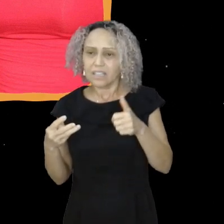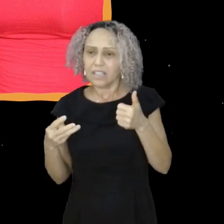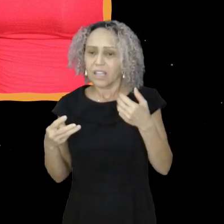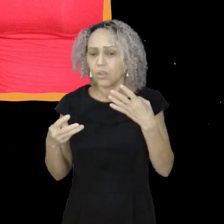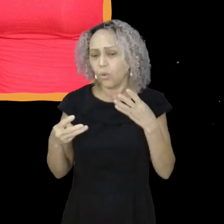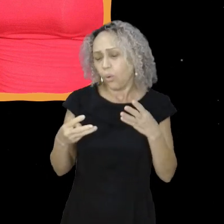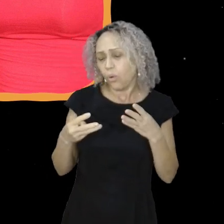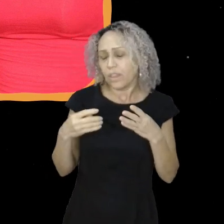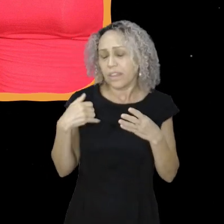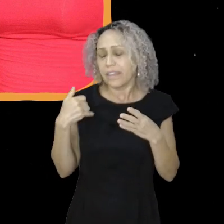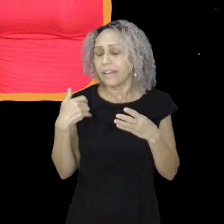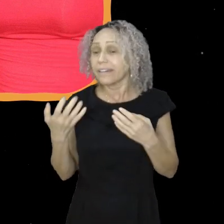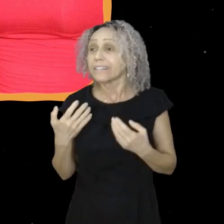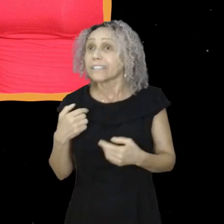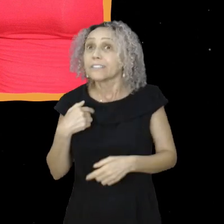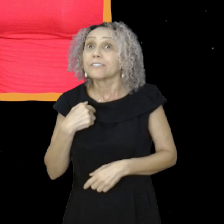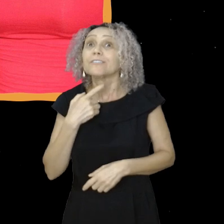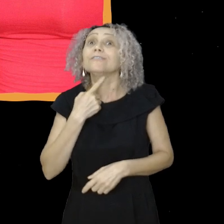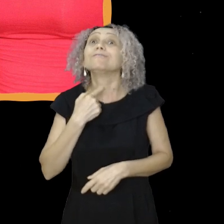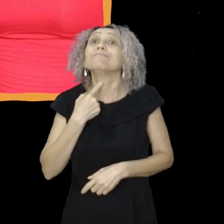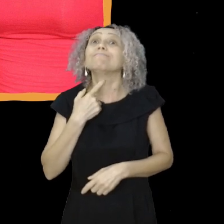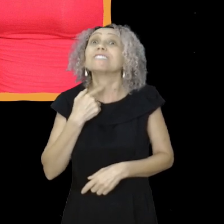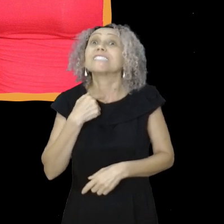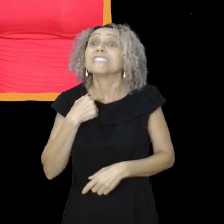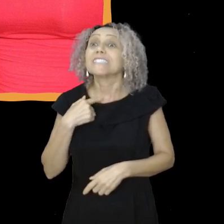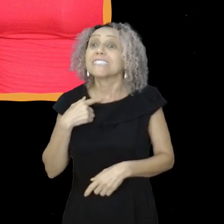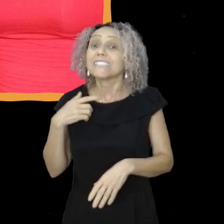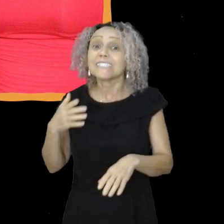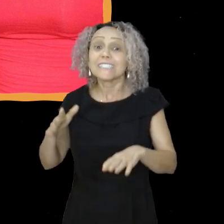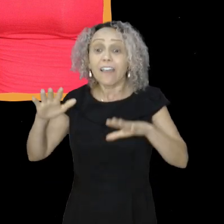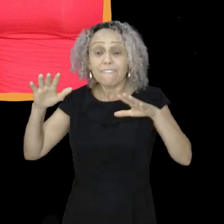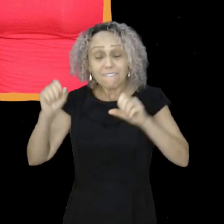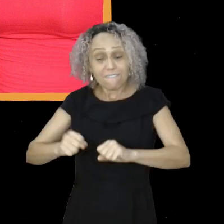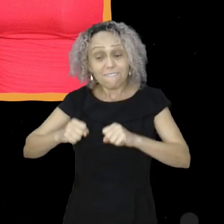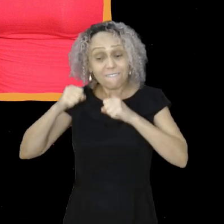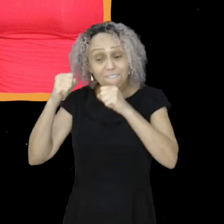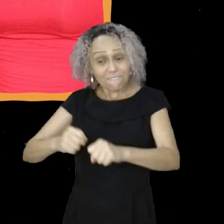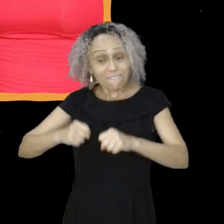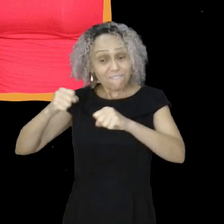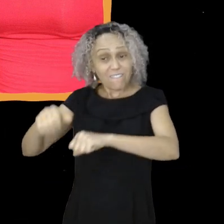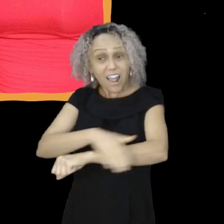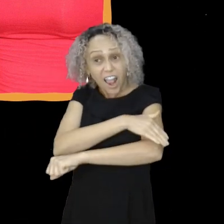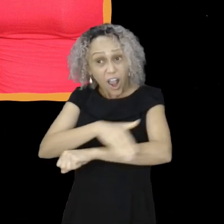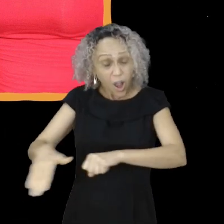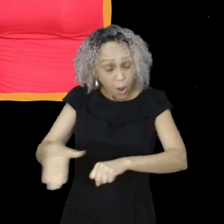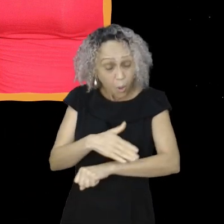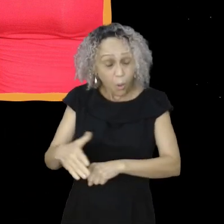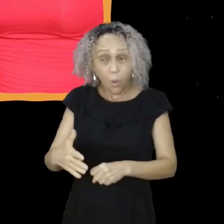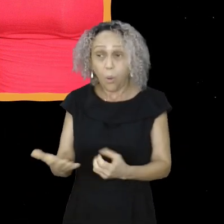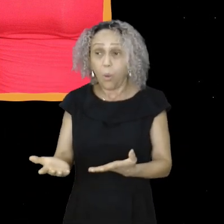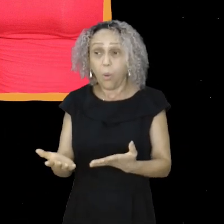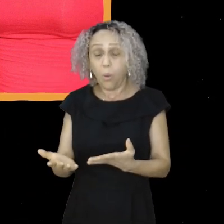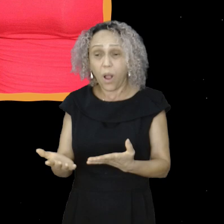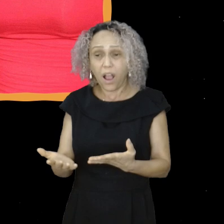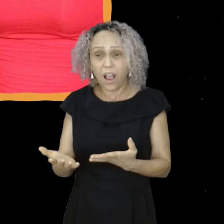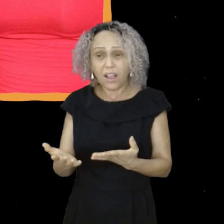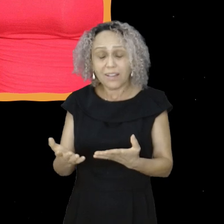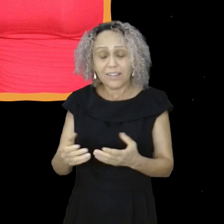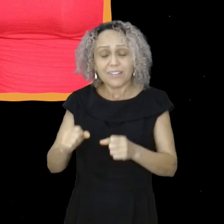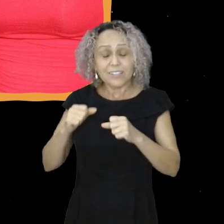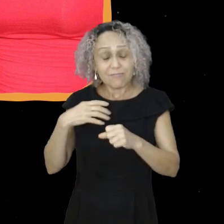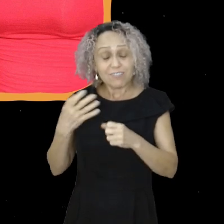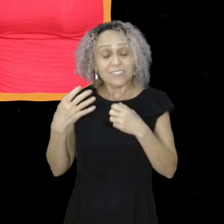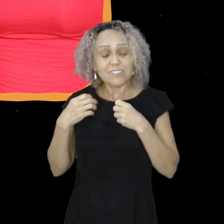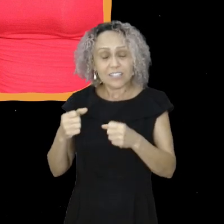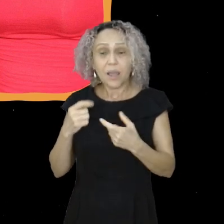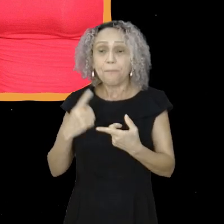aí eu queria ir pra rua, lutar pelo meu país, com ultrapassagem de ônibus e tal. E aí minha mãe pegou e disse, tu não vai pra rua,